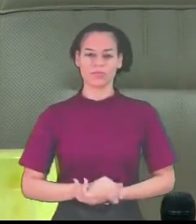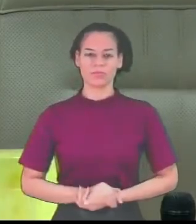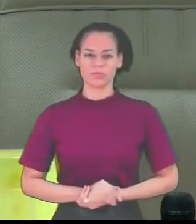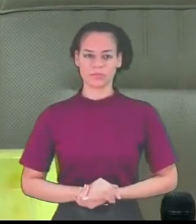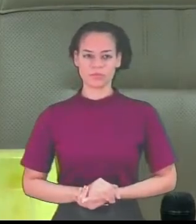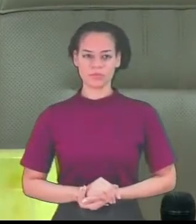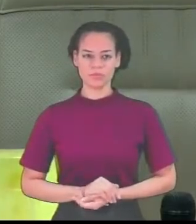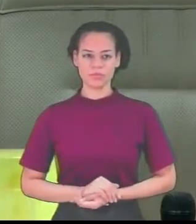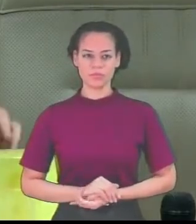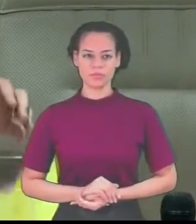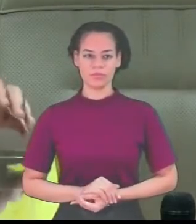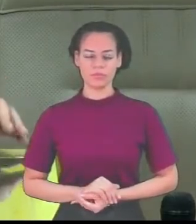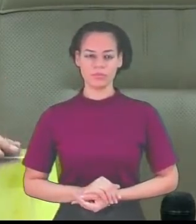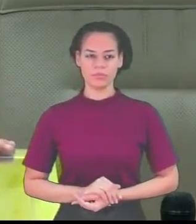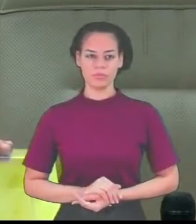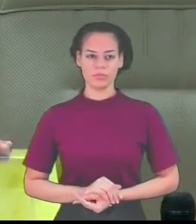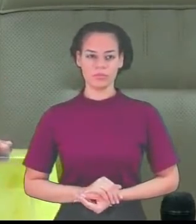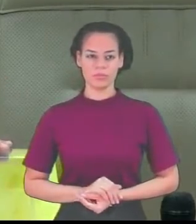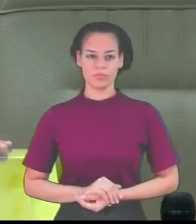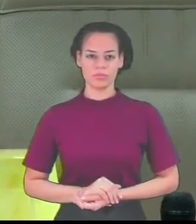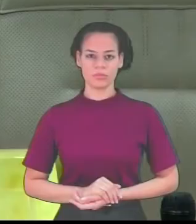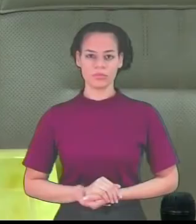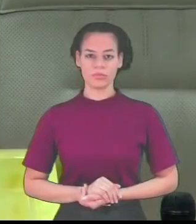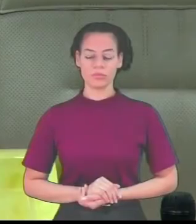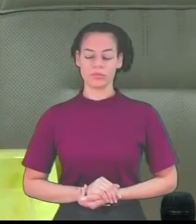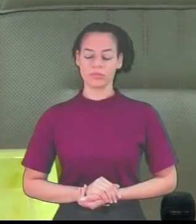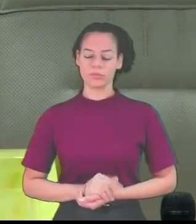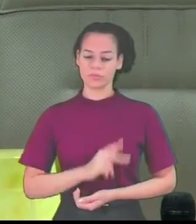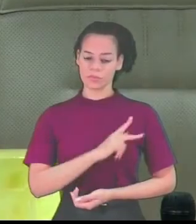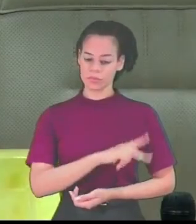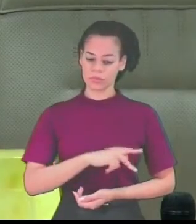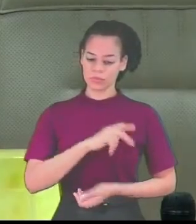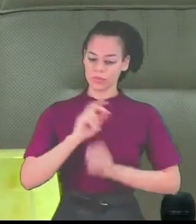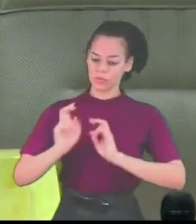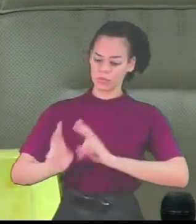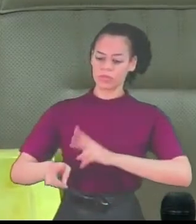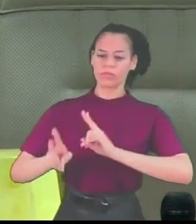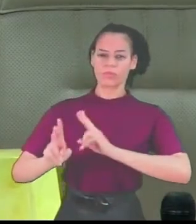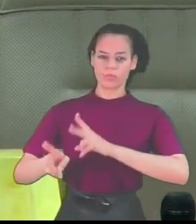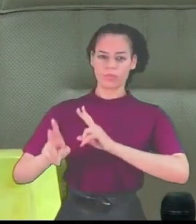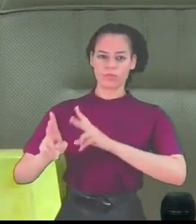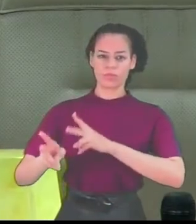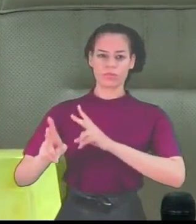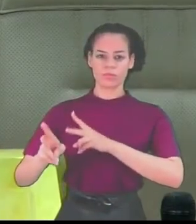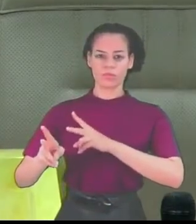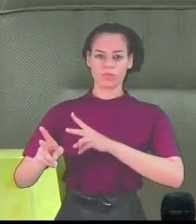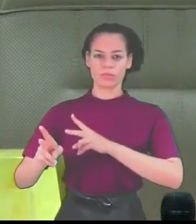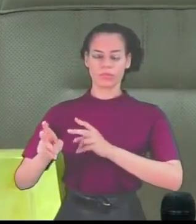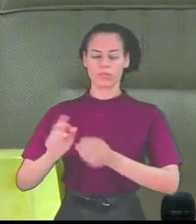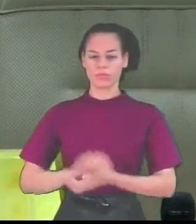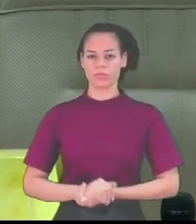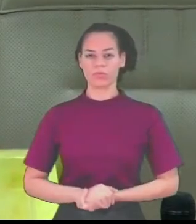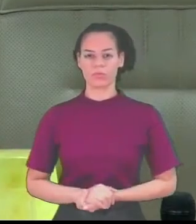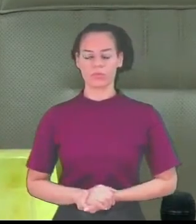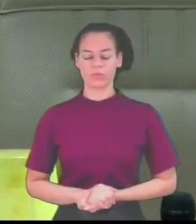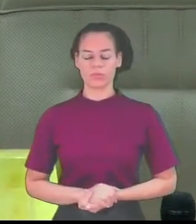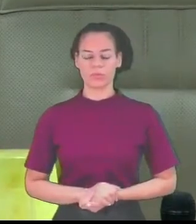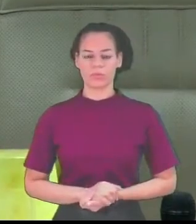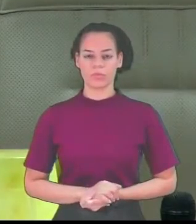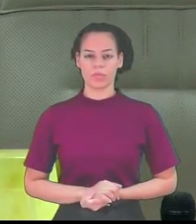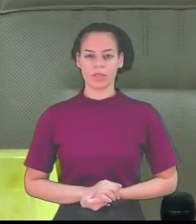E aí São Paulo continua e eu